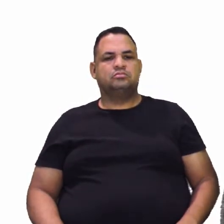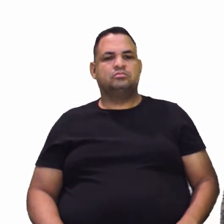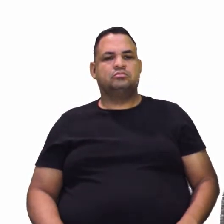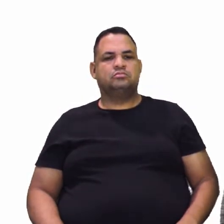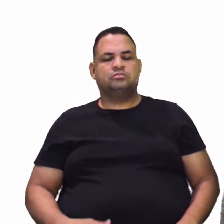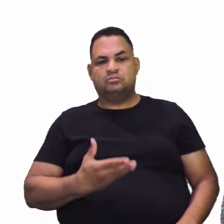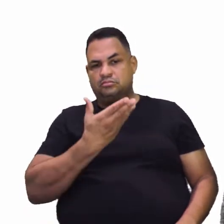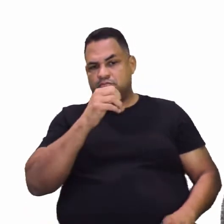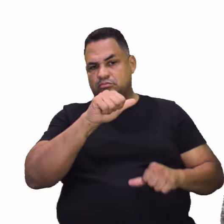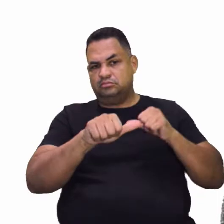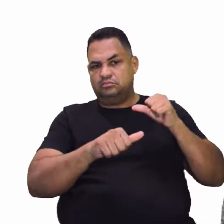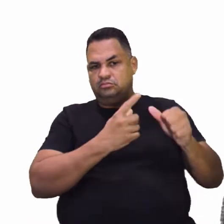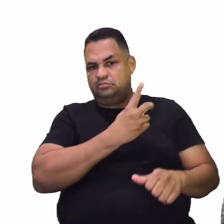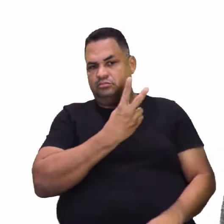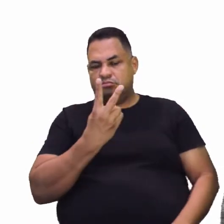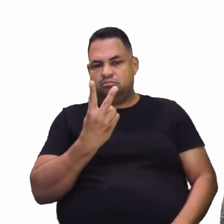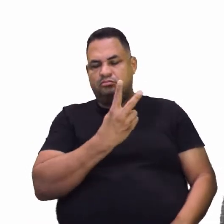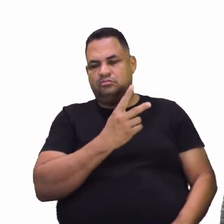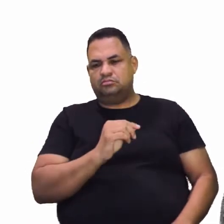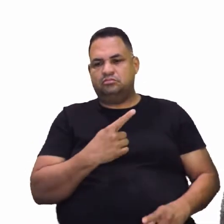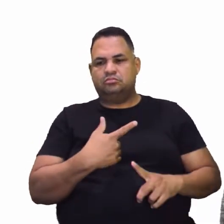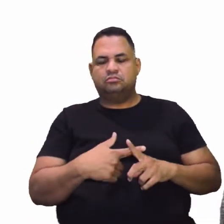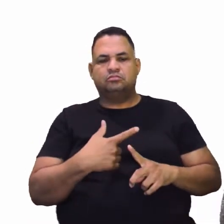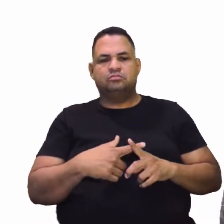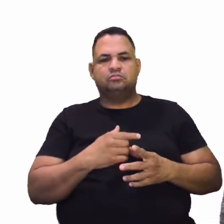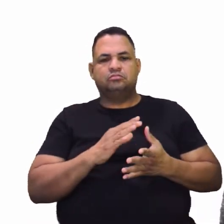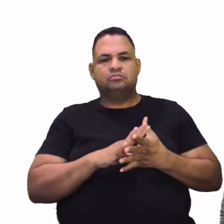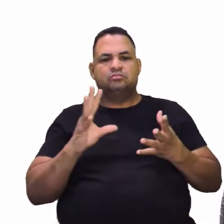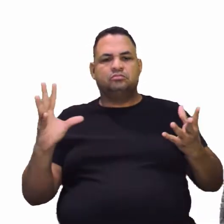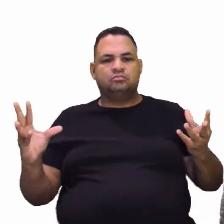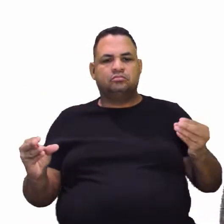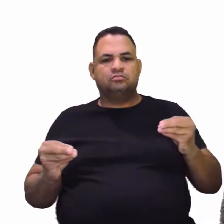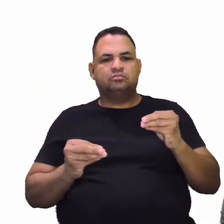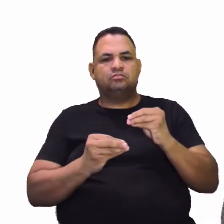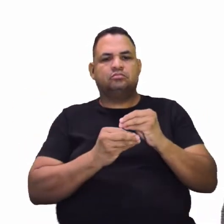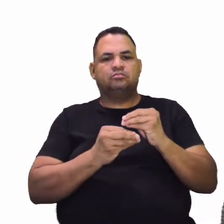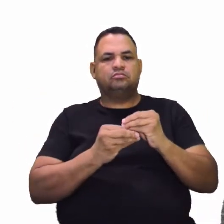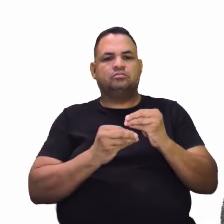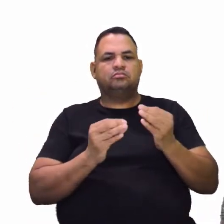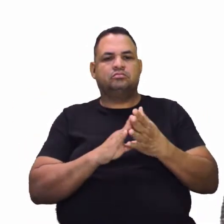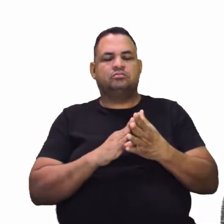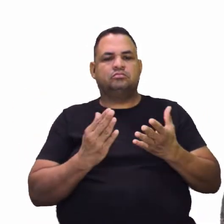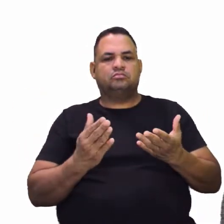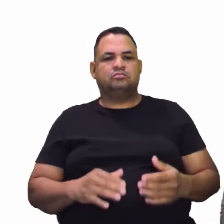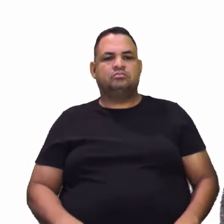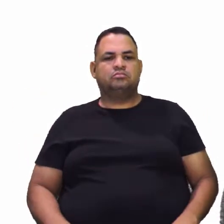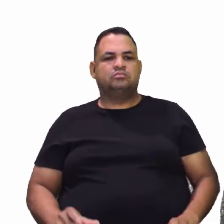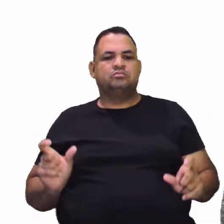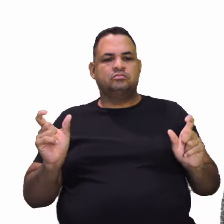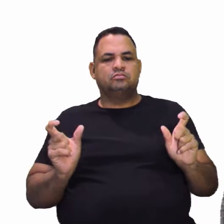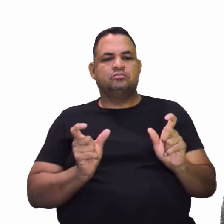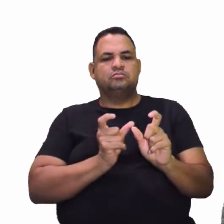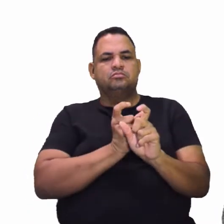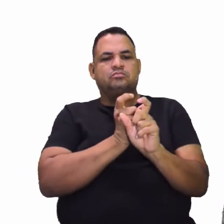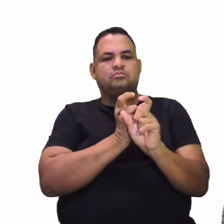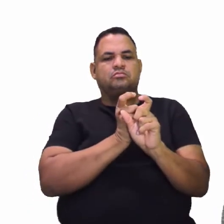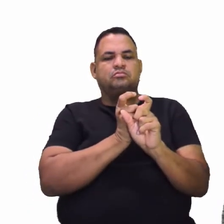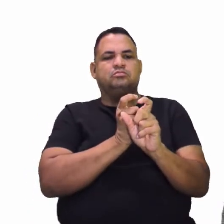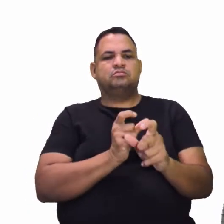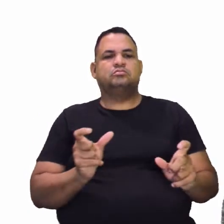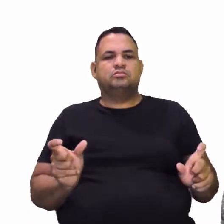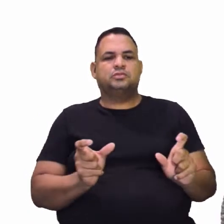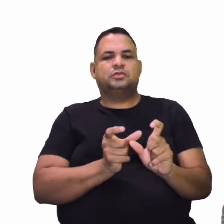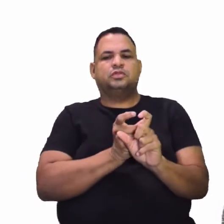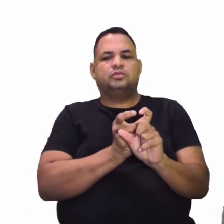ficar don't. Por quê? Porque houve a contração do verbo auxiliar com a minha